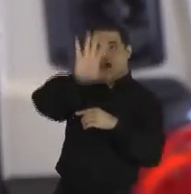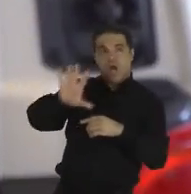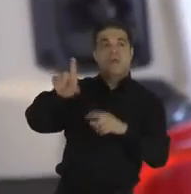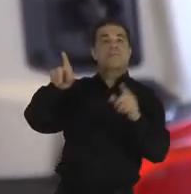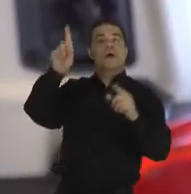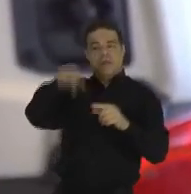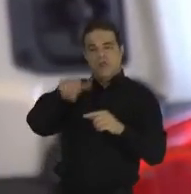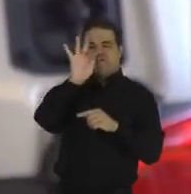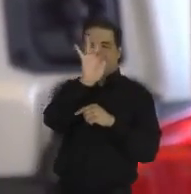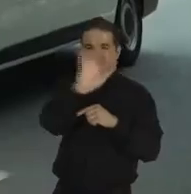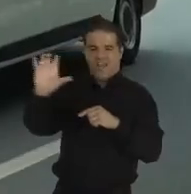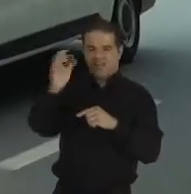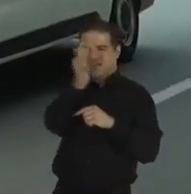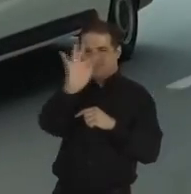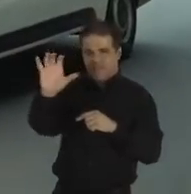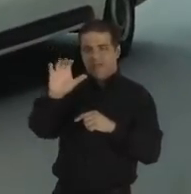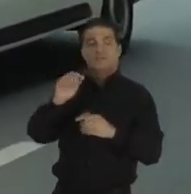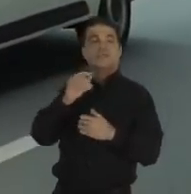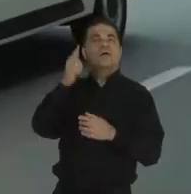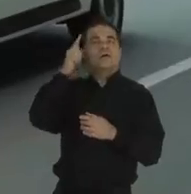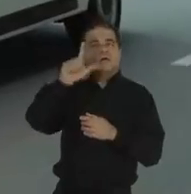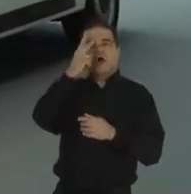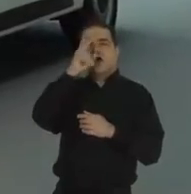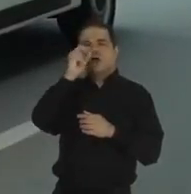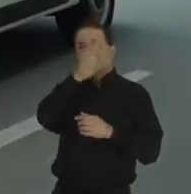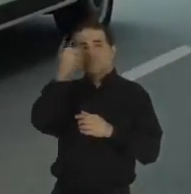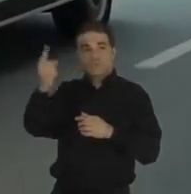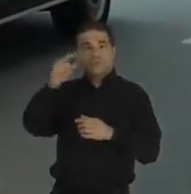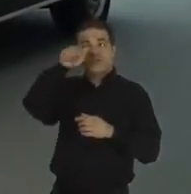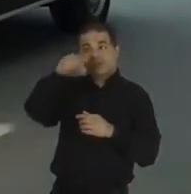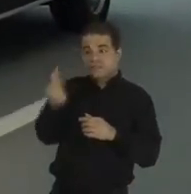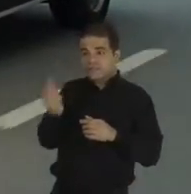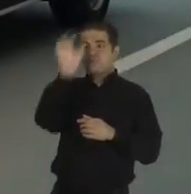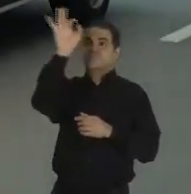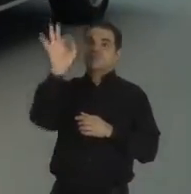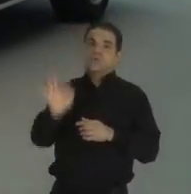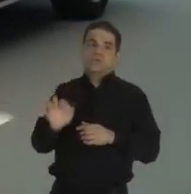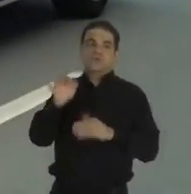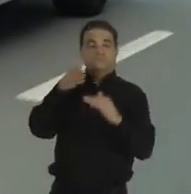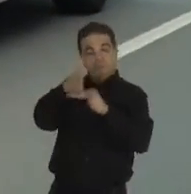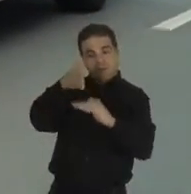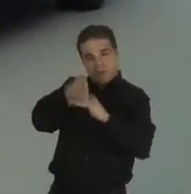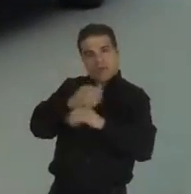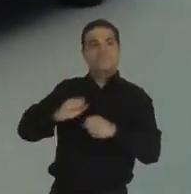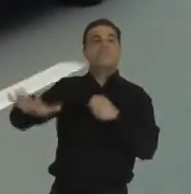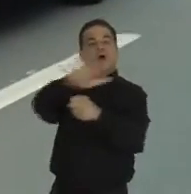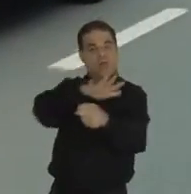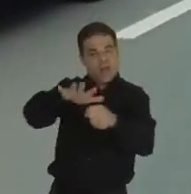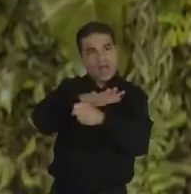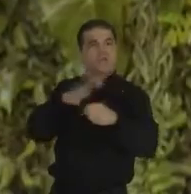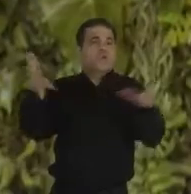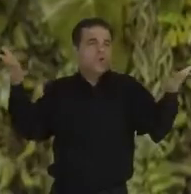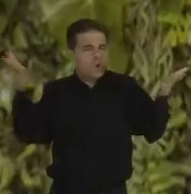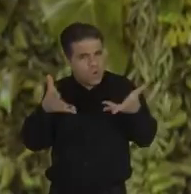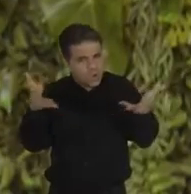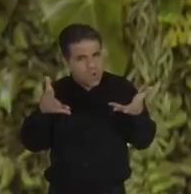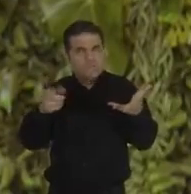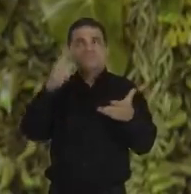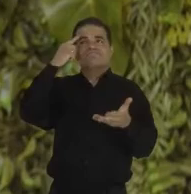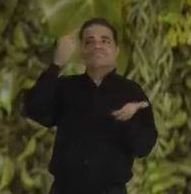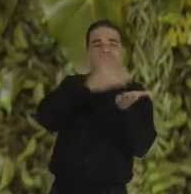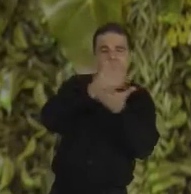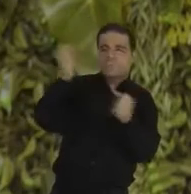e na França ela conquistou em 2021 76 por cento de participação de mercado e hoje a gente